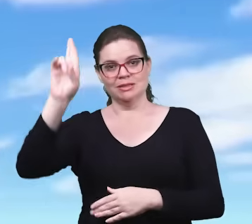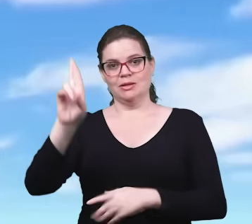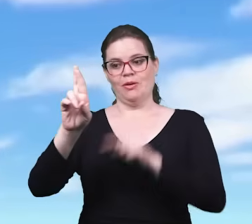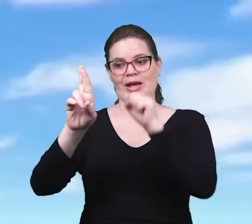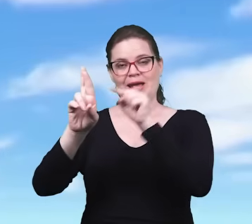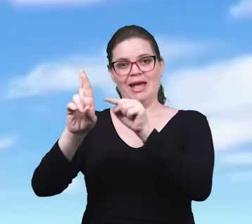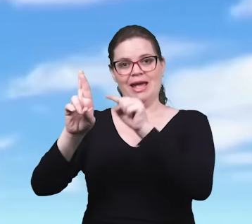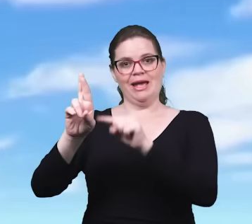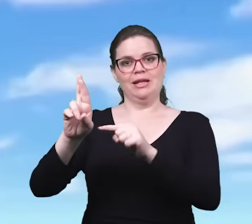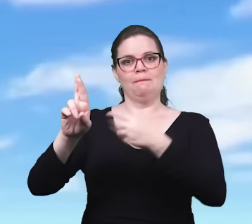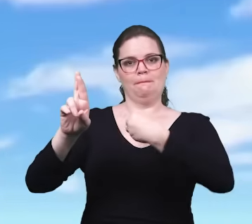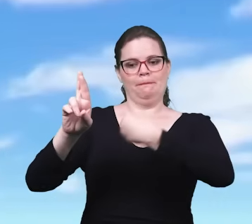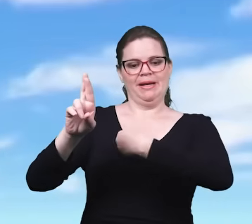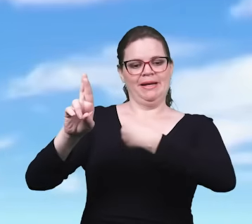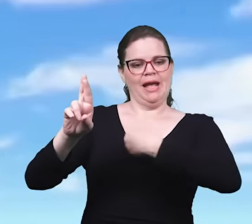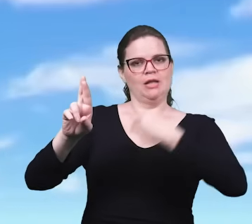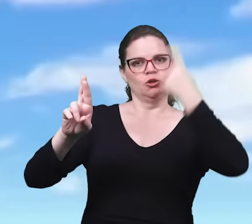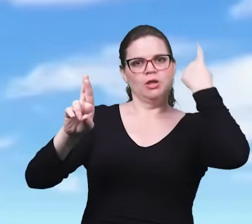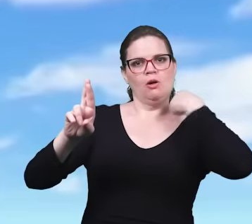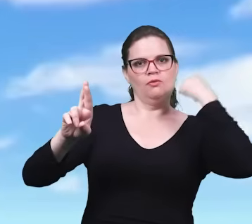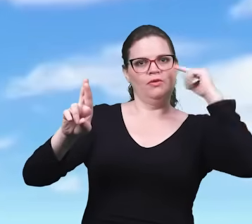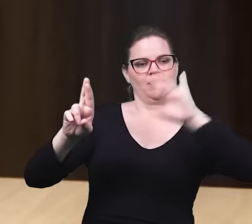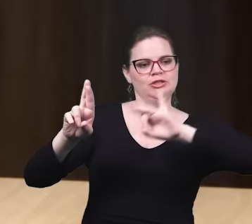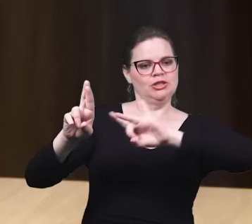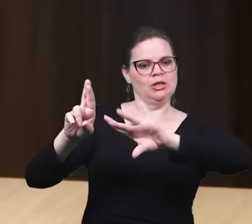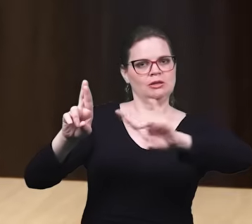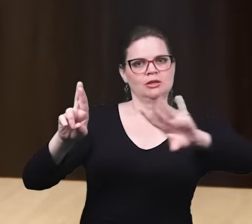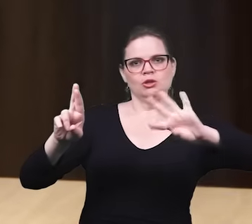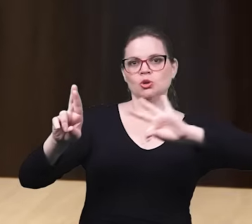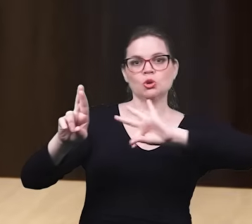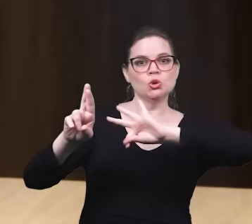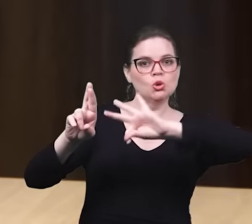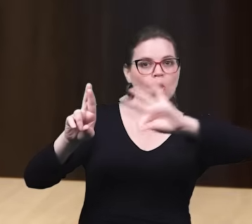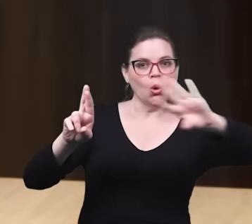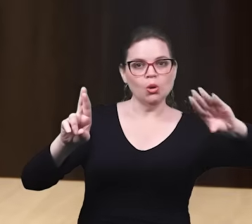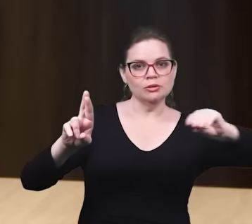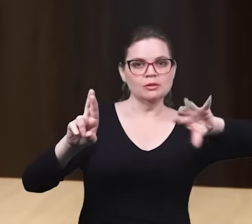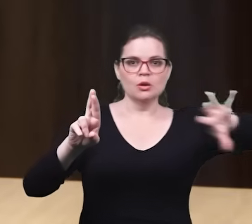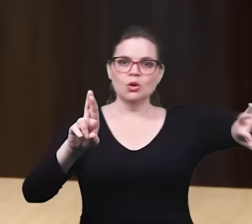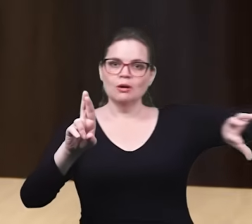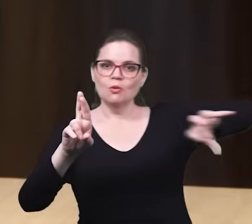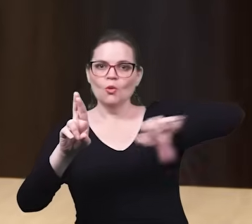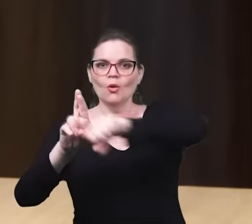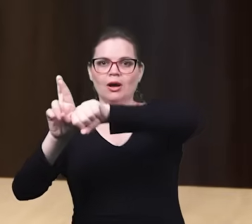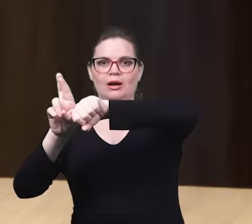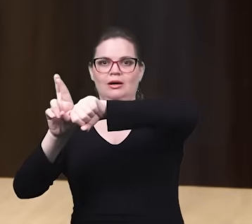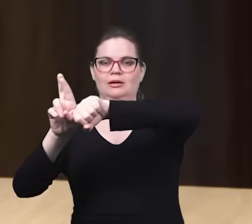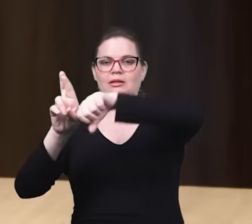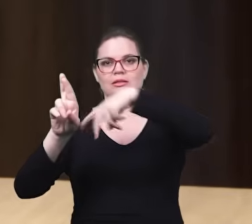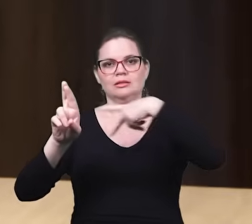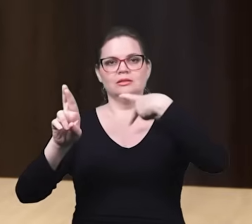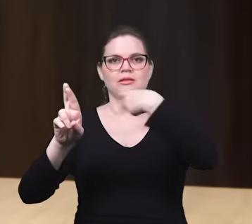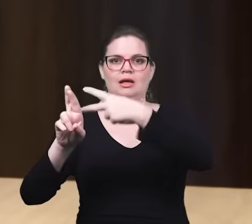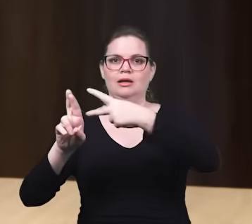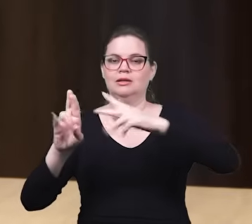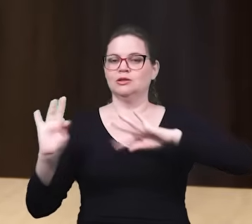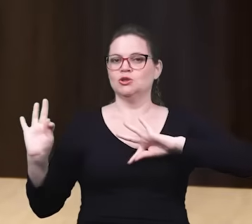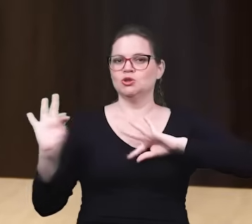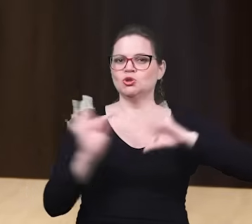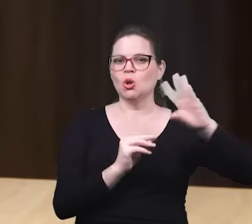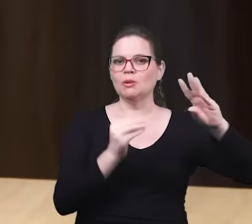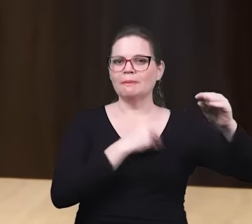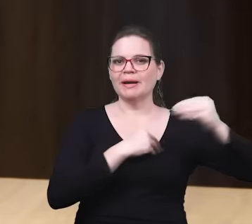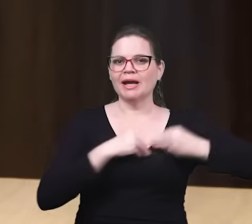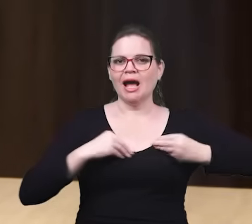a iniquidade de todos. Olha só, a iniquidade de toda a humanidade. Todos os